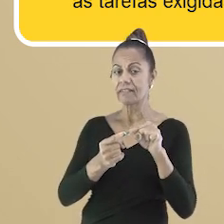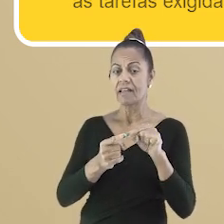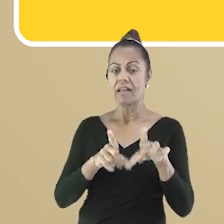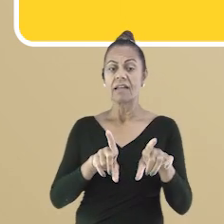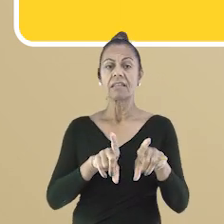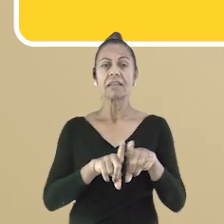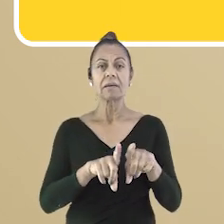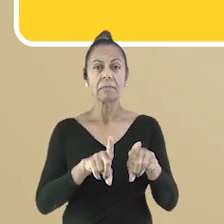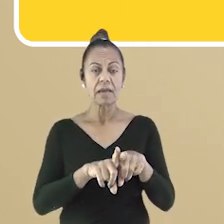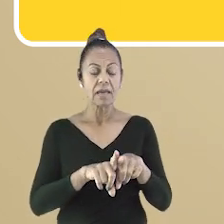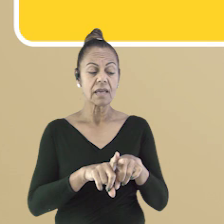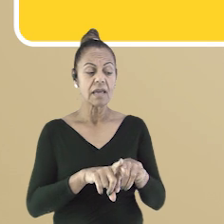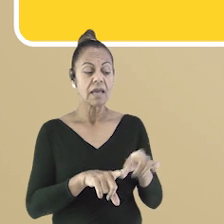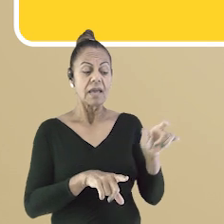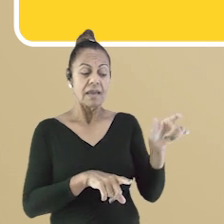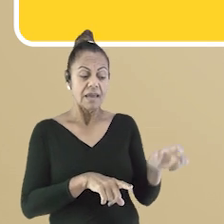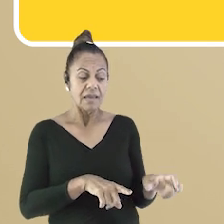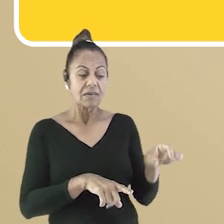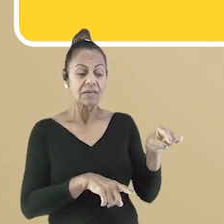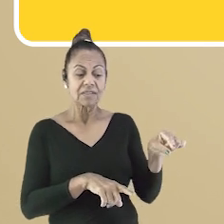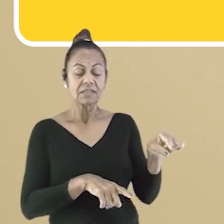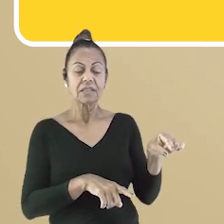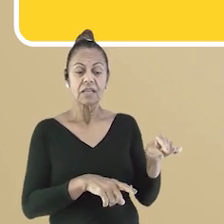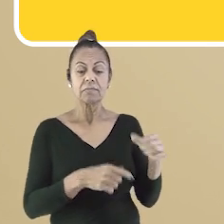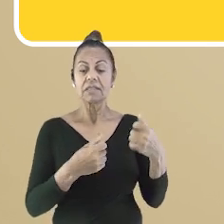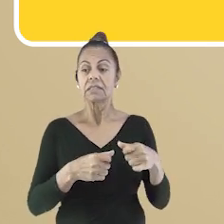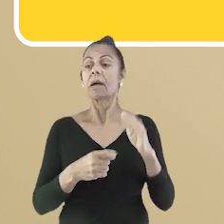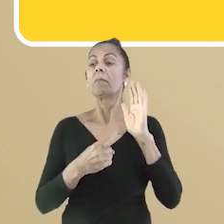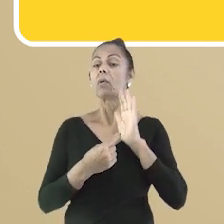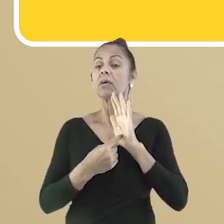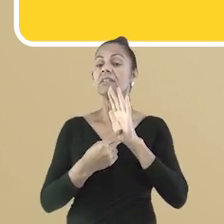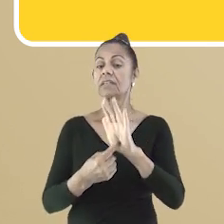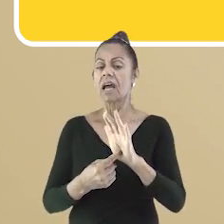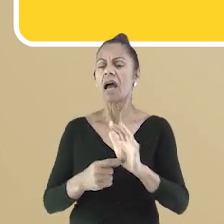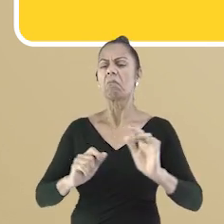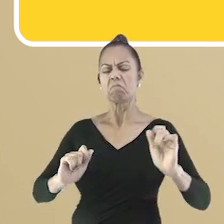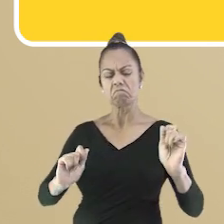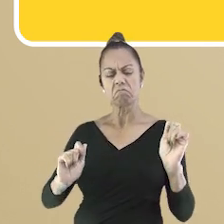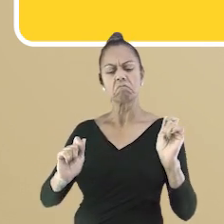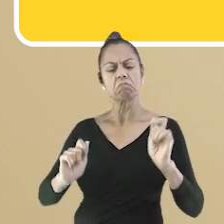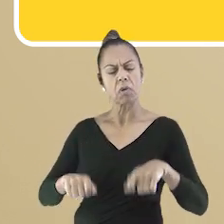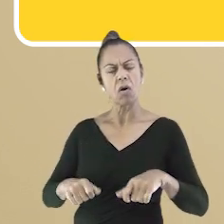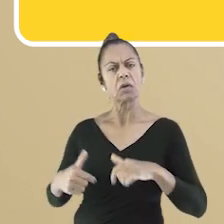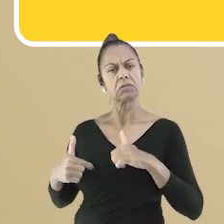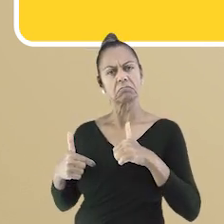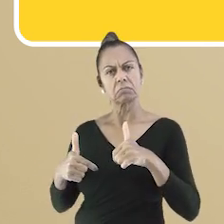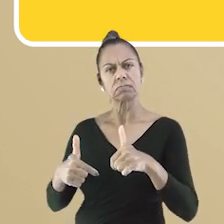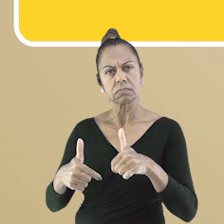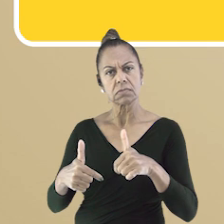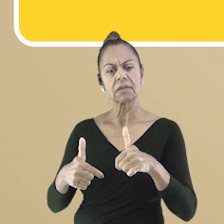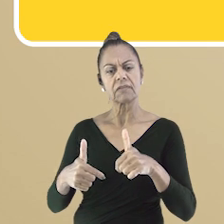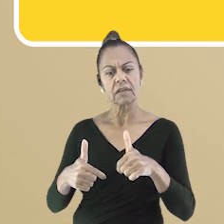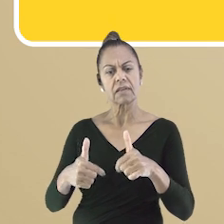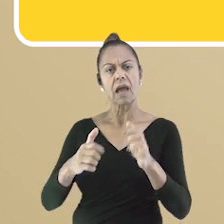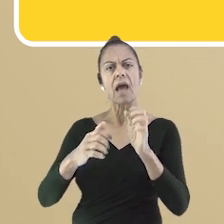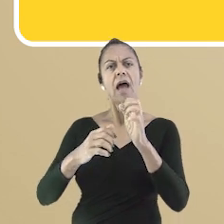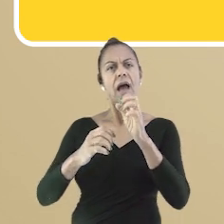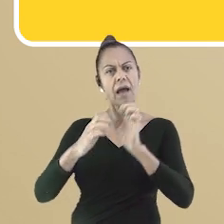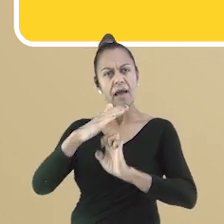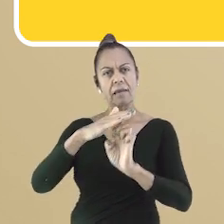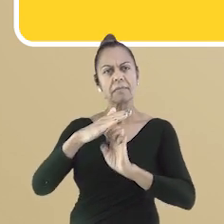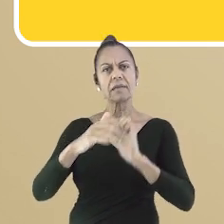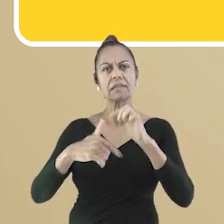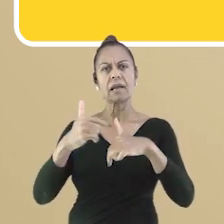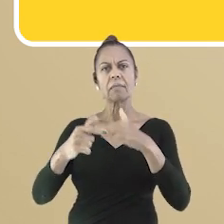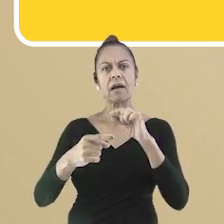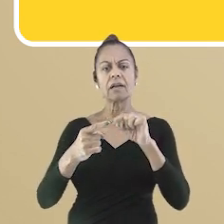empresa. Também é o momento do entrevistado, no caso, o candidato, mostrar que pode desempenhar as funções